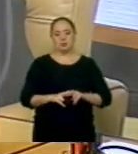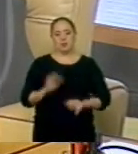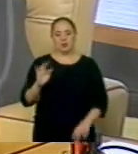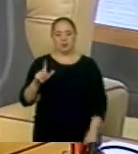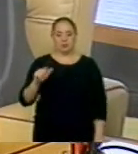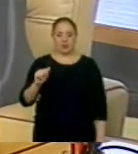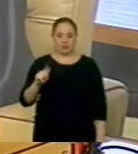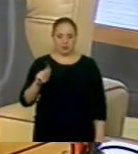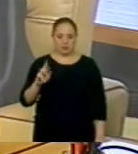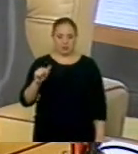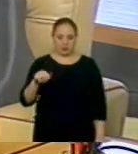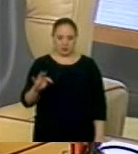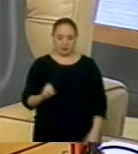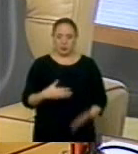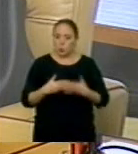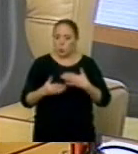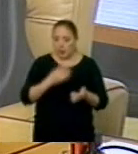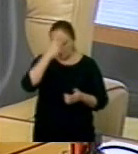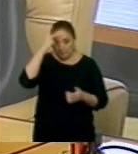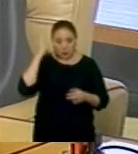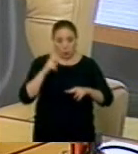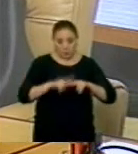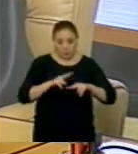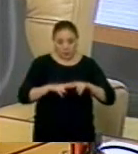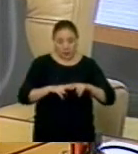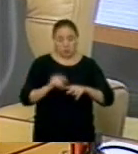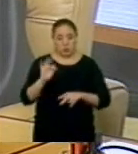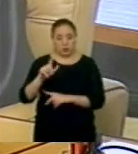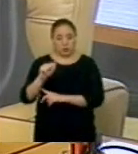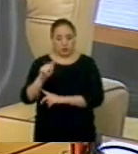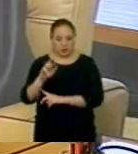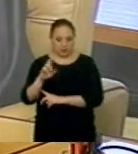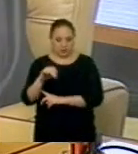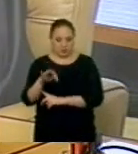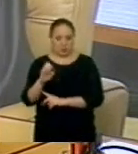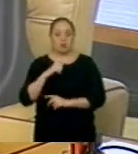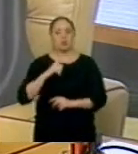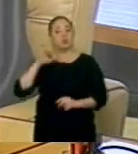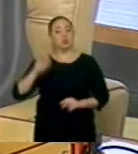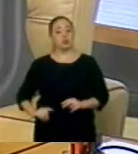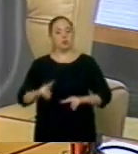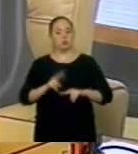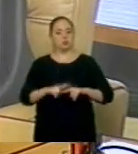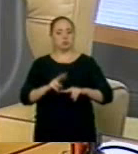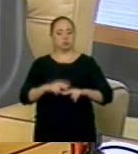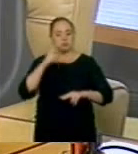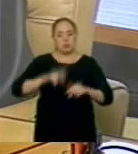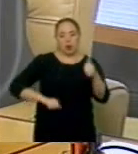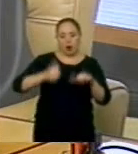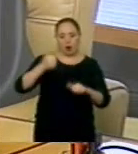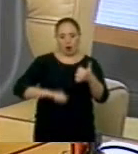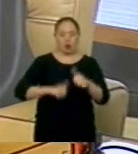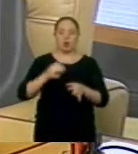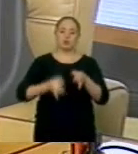Todo cidadão preso em flagrante, a partir, portanto, de 88, tem o direito de ter a sua prisão em flagrante revisada pelo